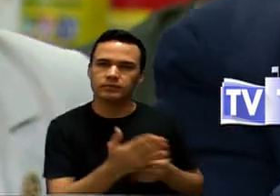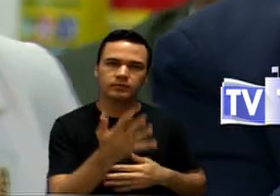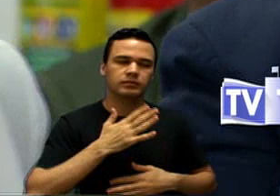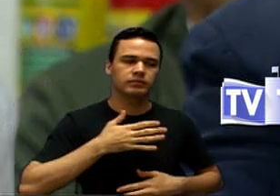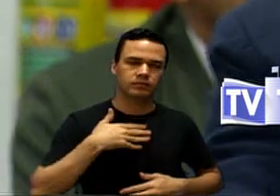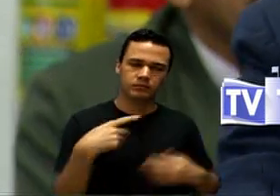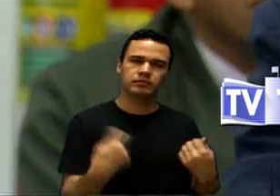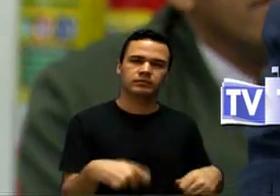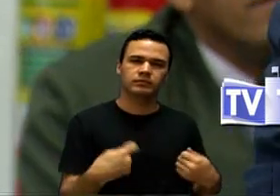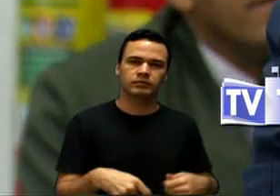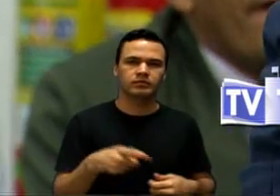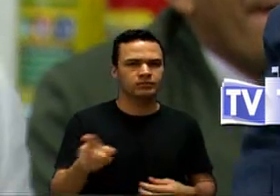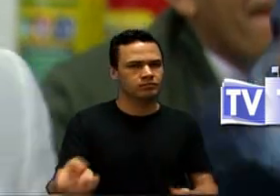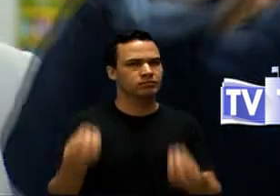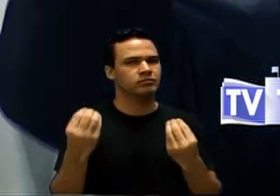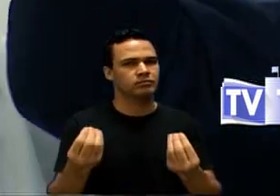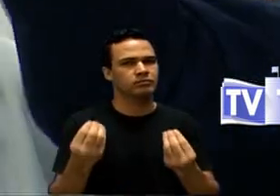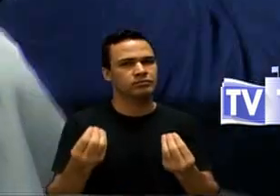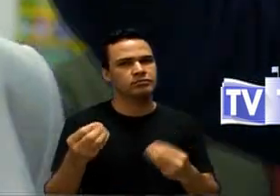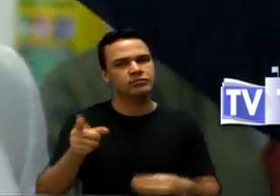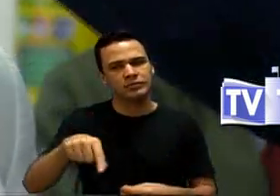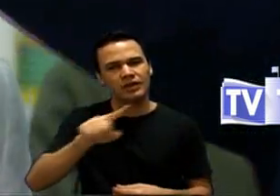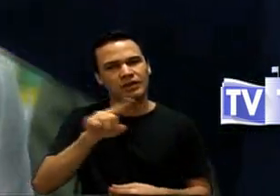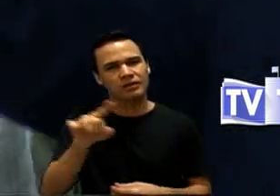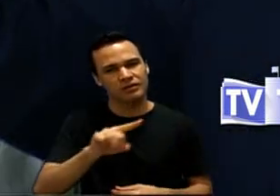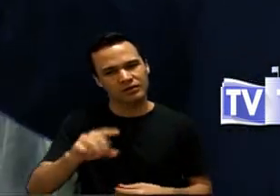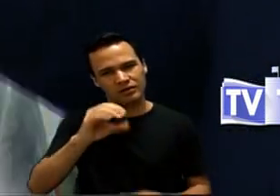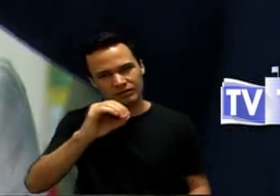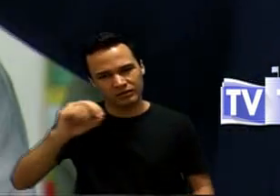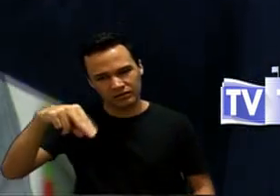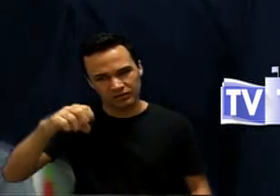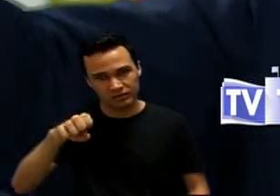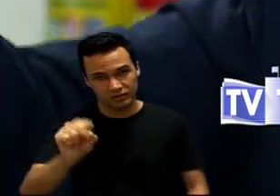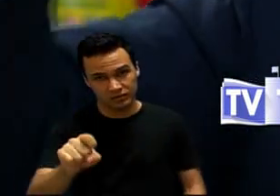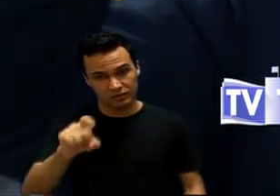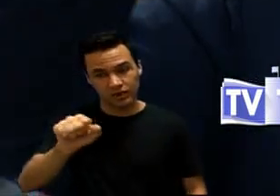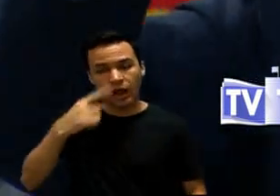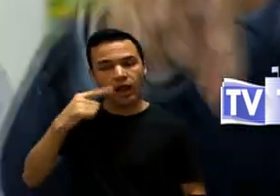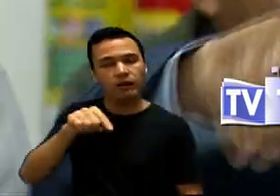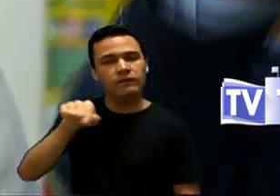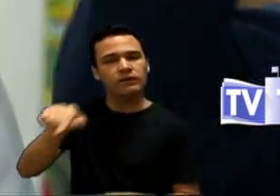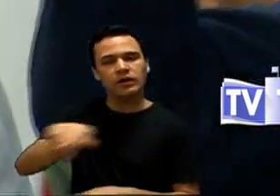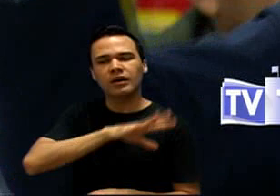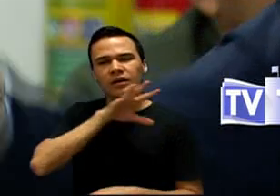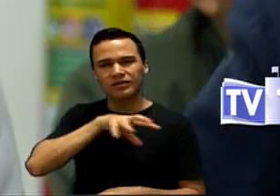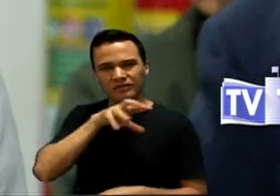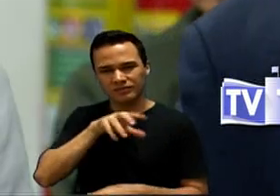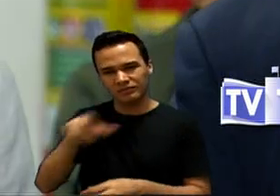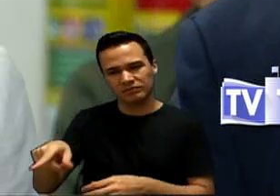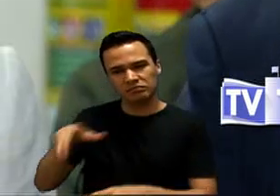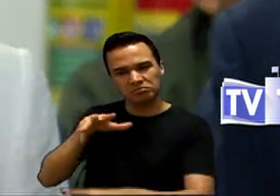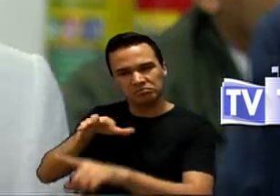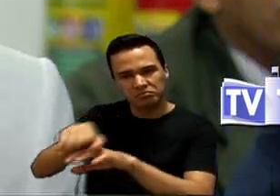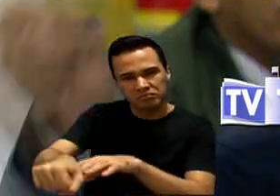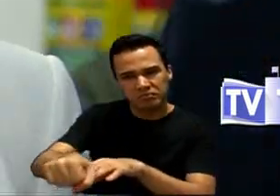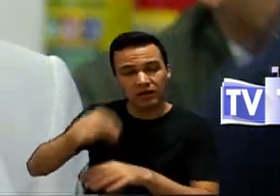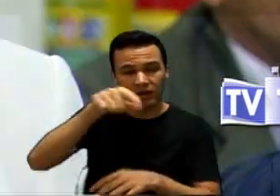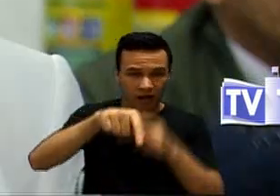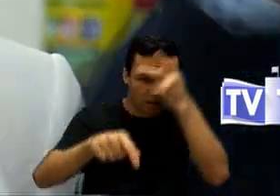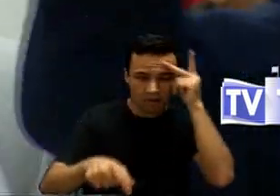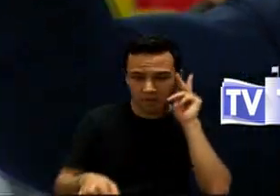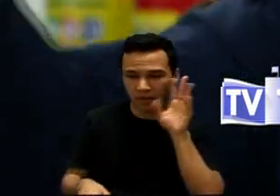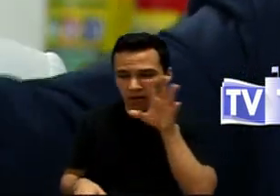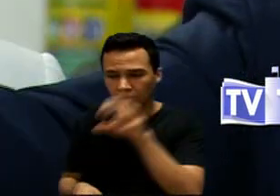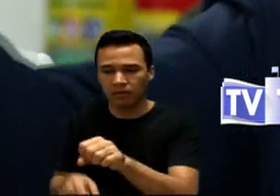cuidado que merece. Um desaforo que acontece hoje, uma zoonose, ver o animal aí atropelado, um vizinho, uma pessoa na rua socorrer esse animal e não